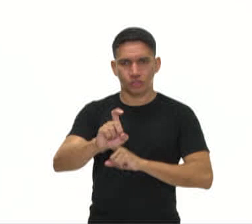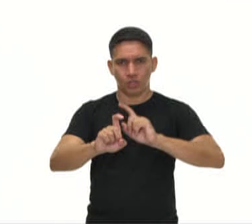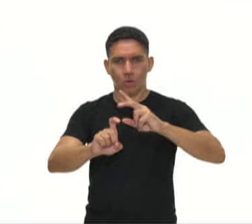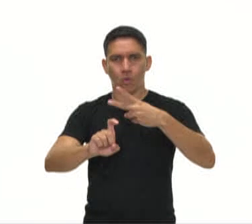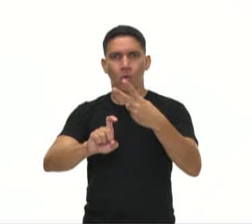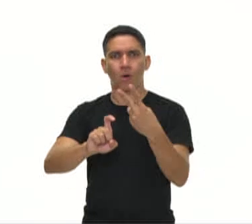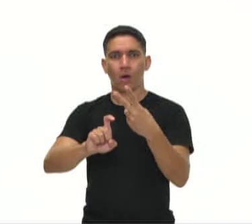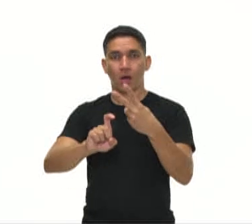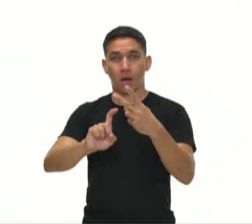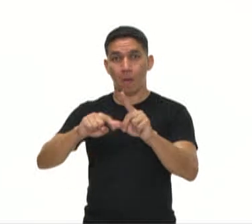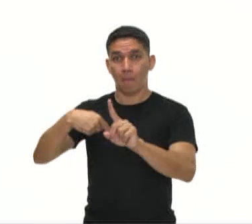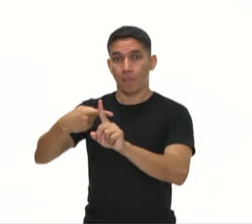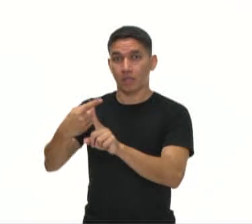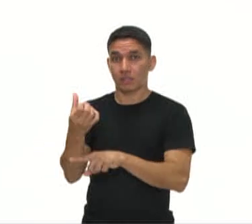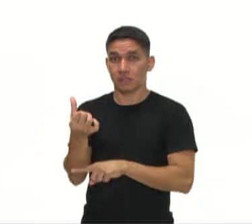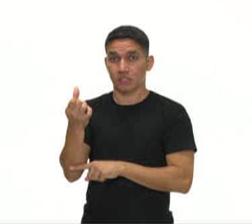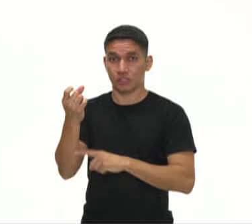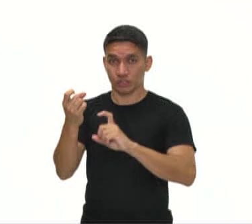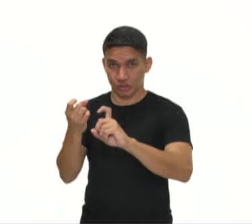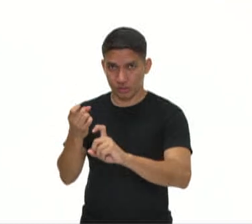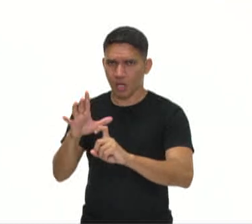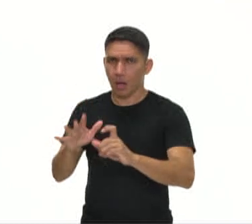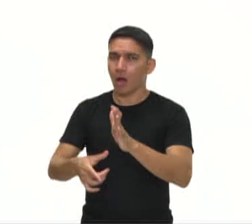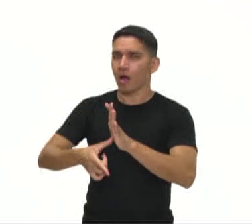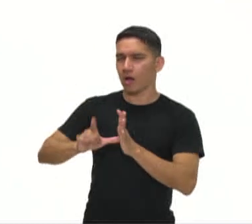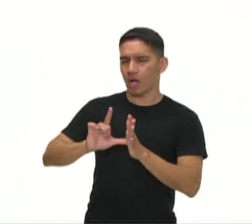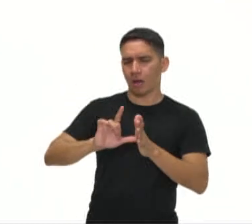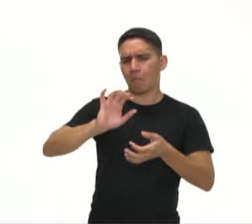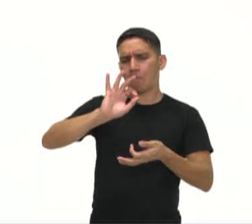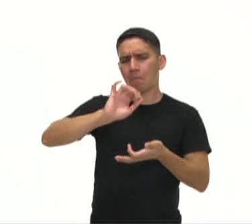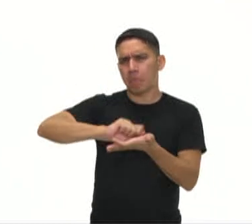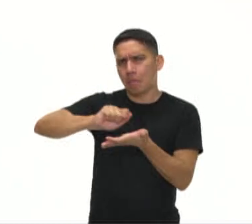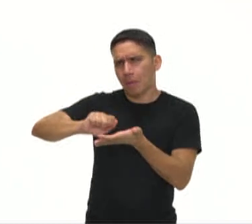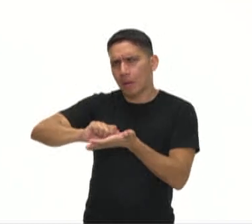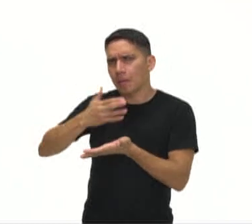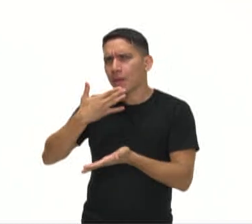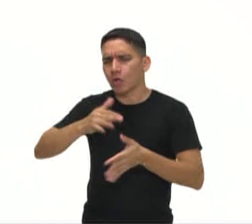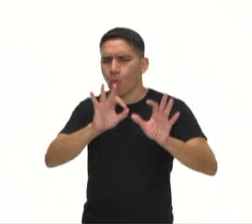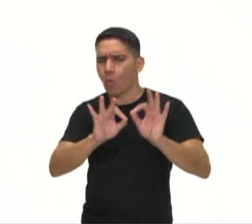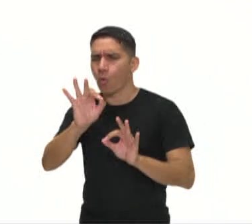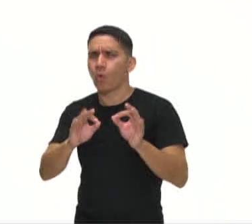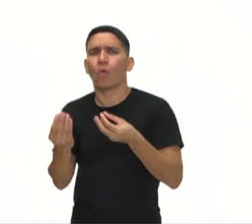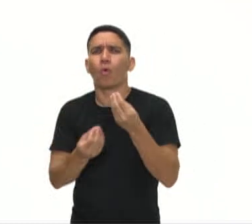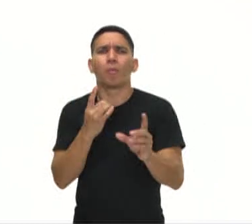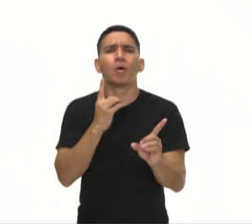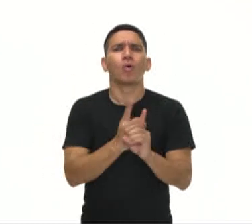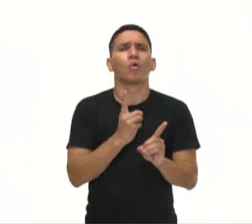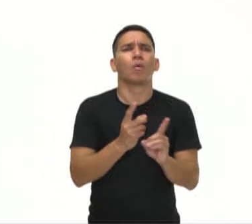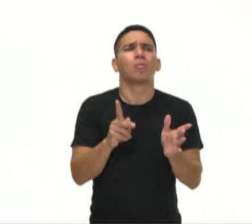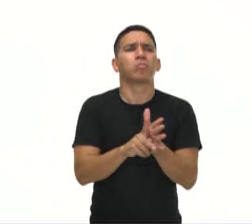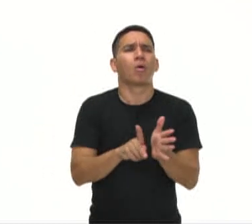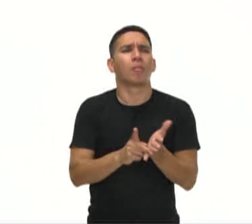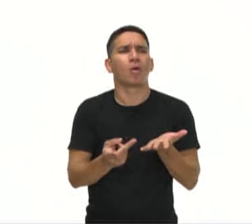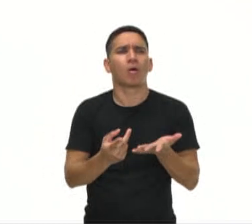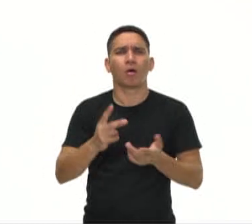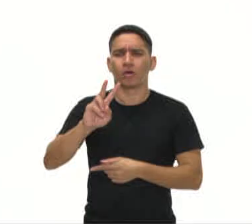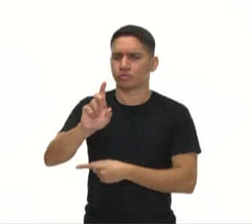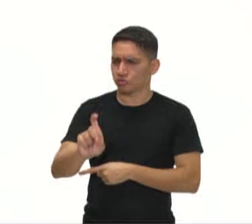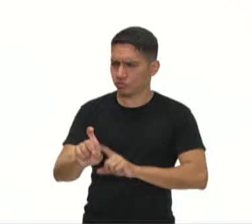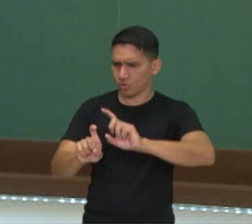6x. Então, nós vamos primeiro reescrever essa expressão de forma que possamos encontrar um quadrado e dois retângulos. Então,